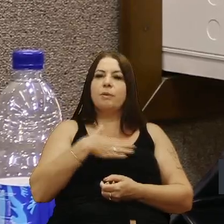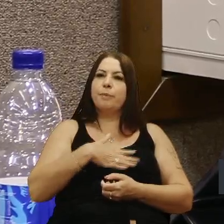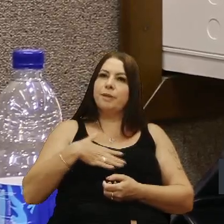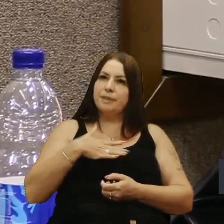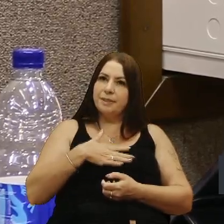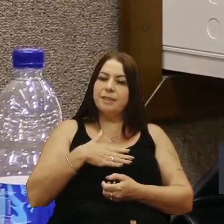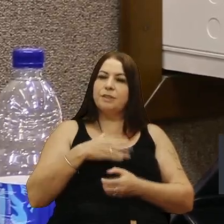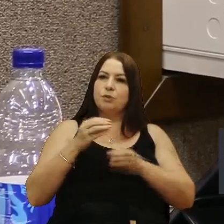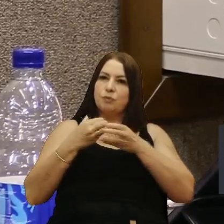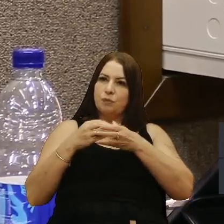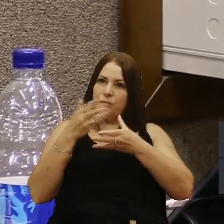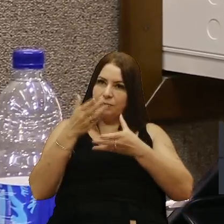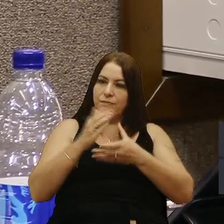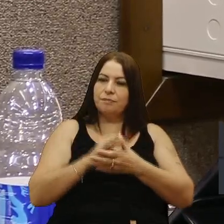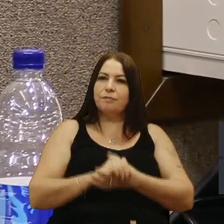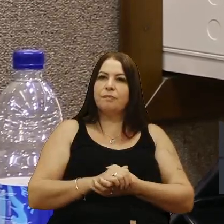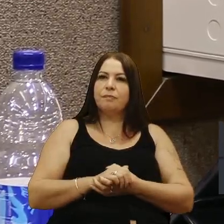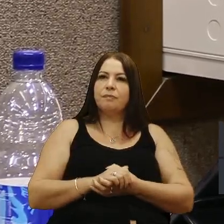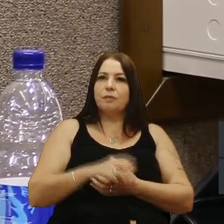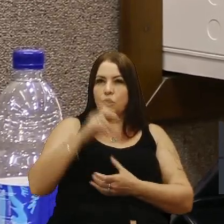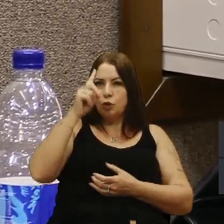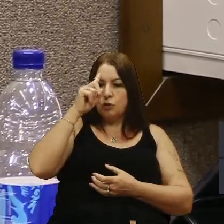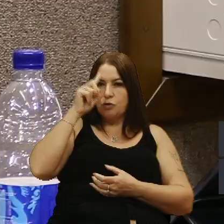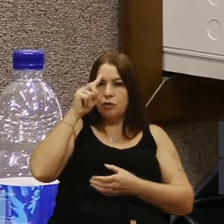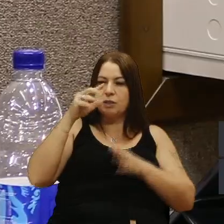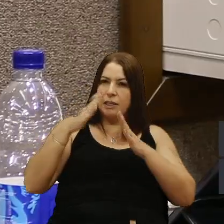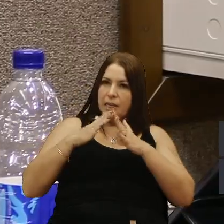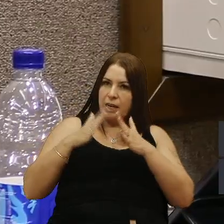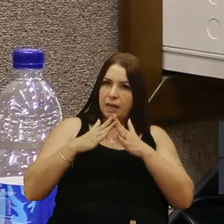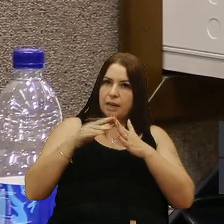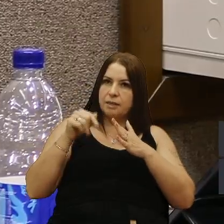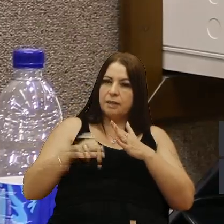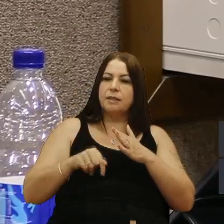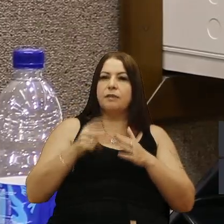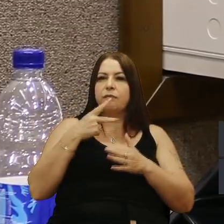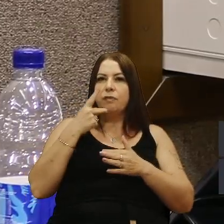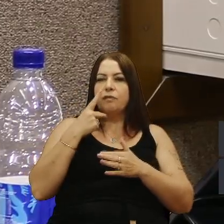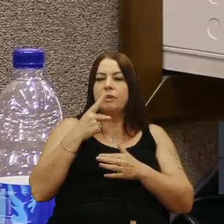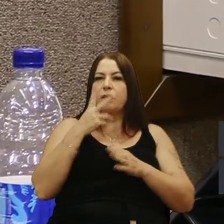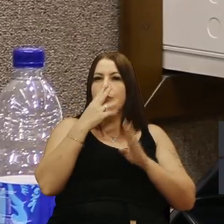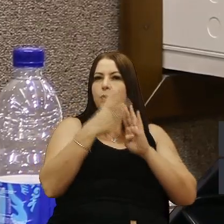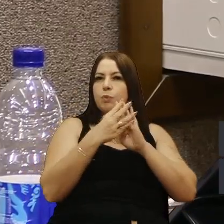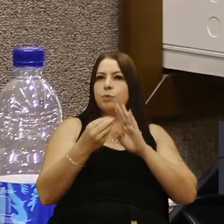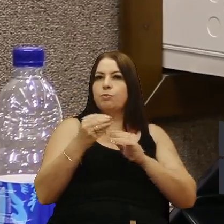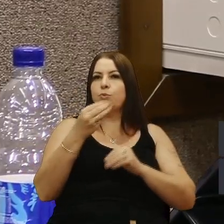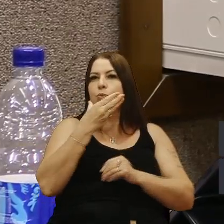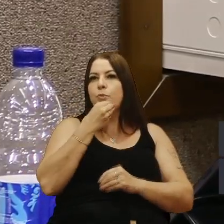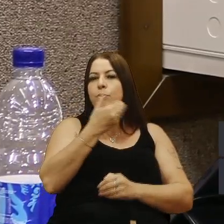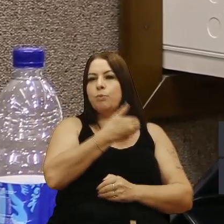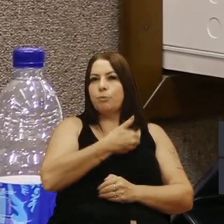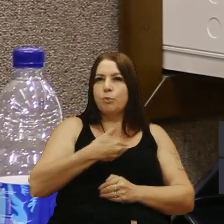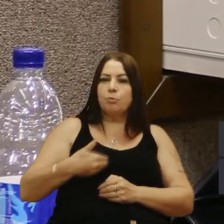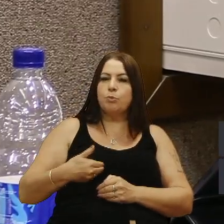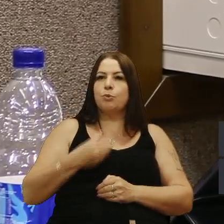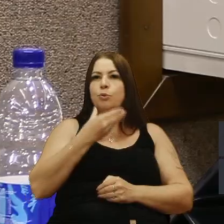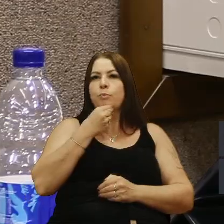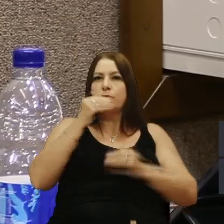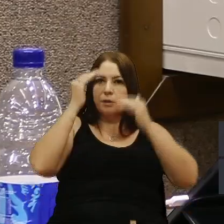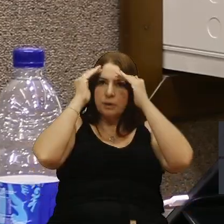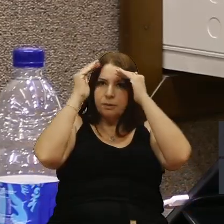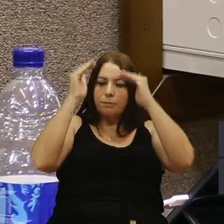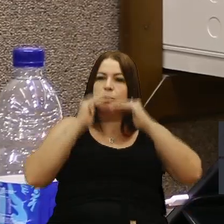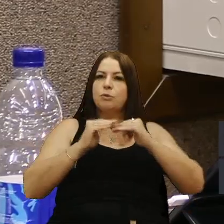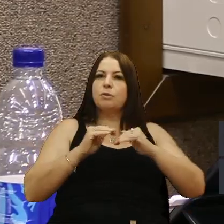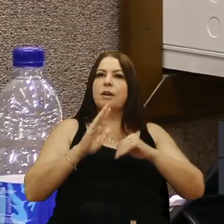prazer conviver com o senhor diariamente nessa Casa Legislativa, falar que o senhor é um exemplo de homem público, de homem respeitador